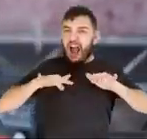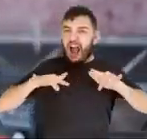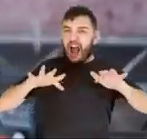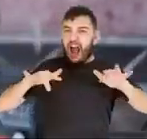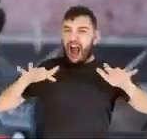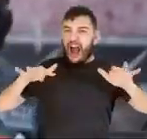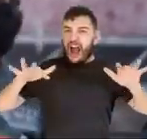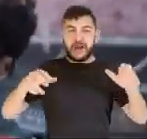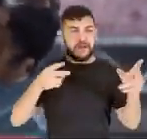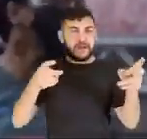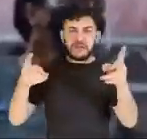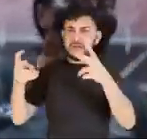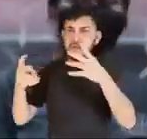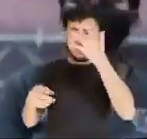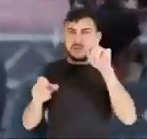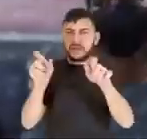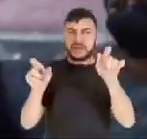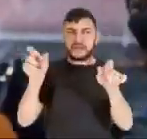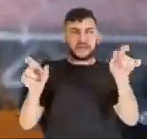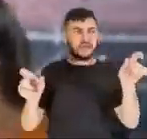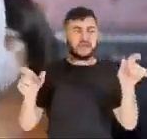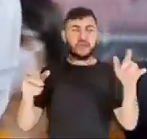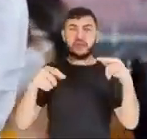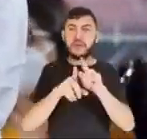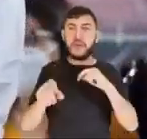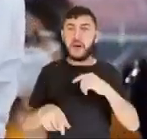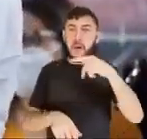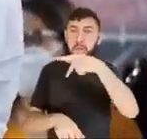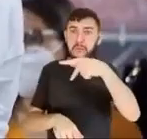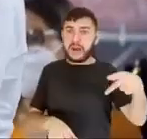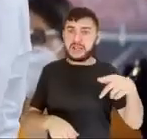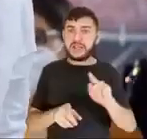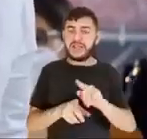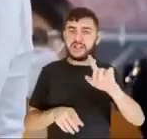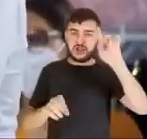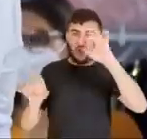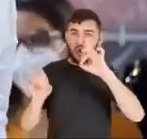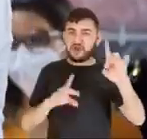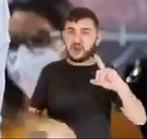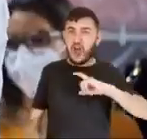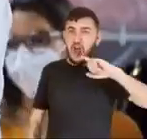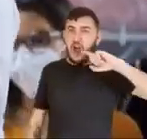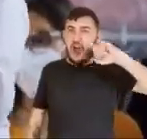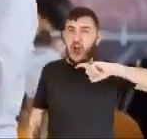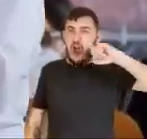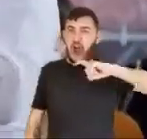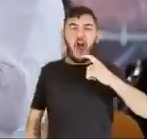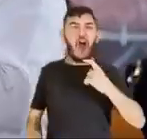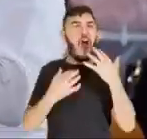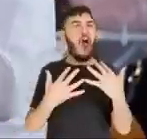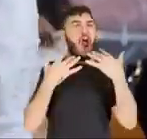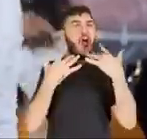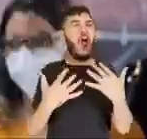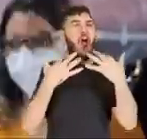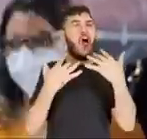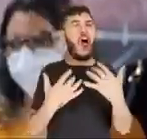É um presidente que mente 5 vezes por dia, agora deve estar mentindo mais, porque ele está caindo na pesquisa, ele acha que a mentira vai fazer